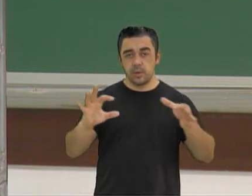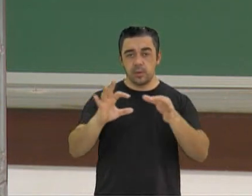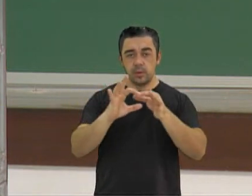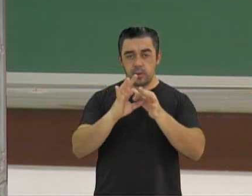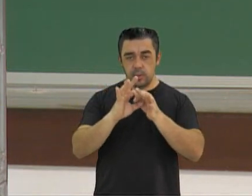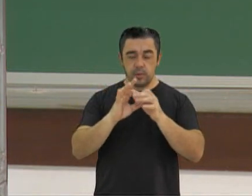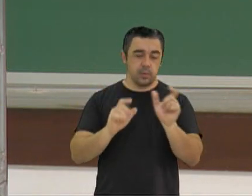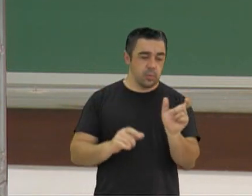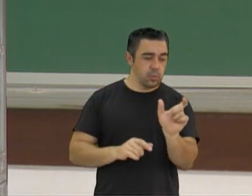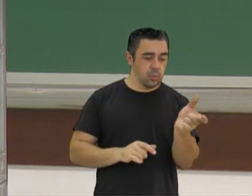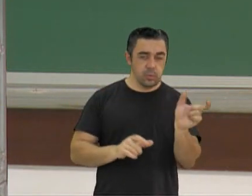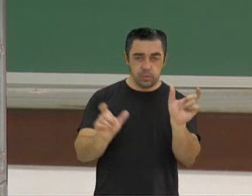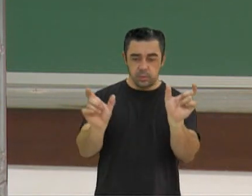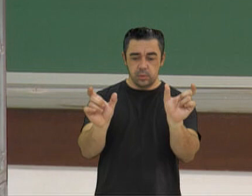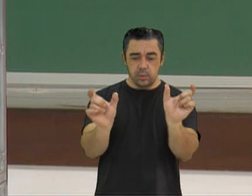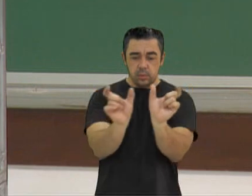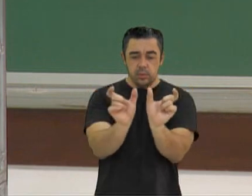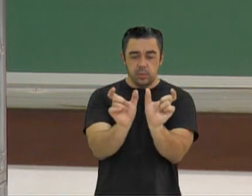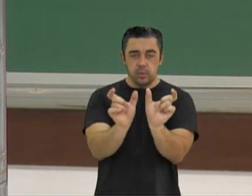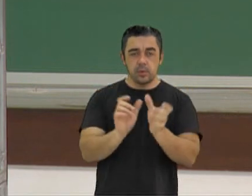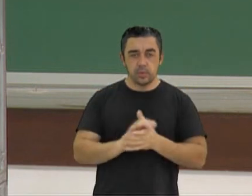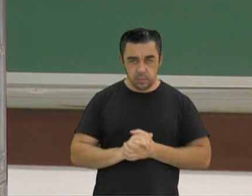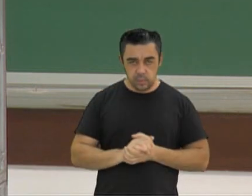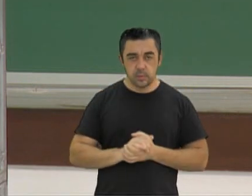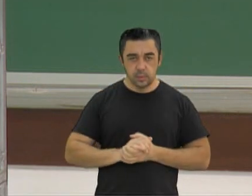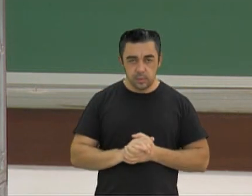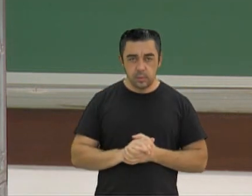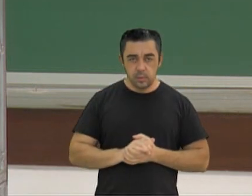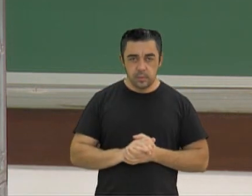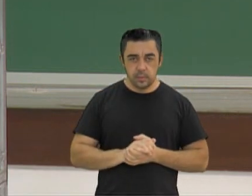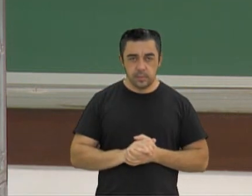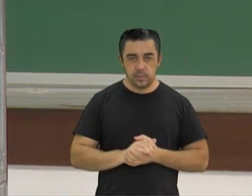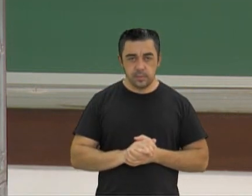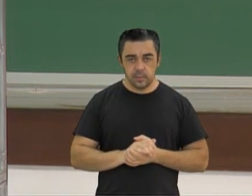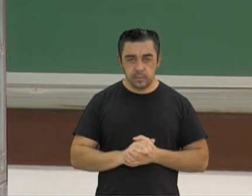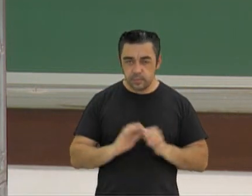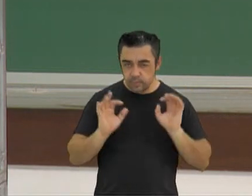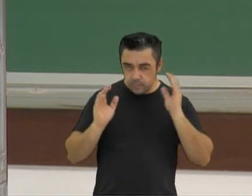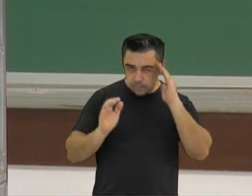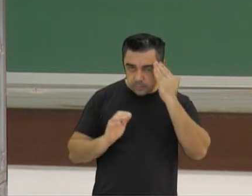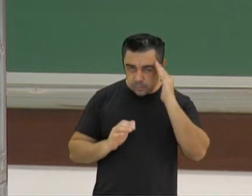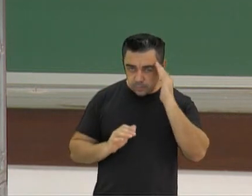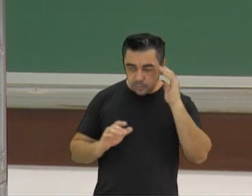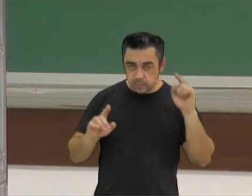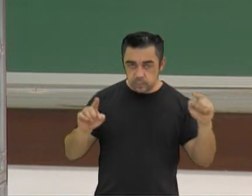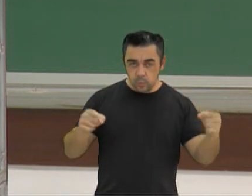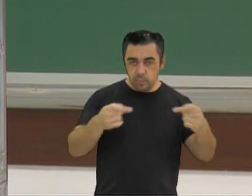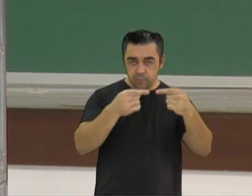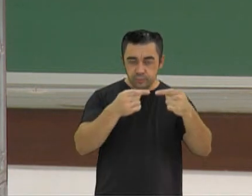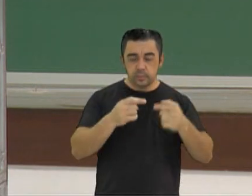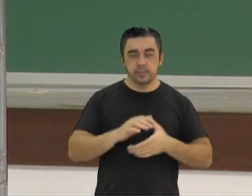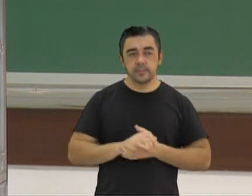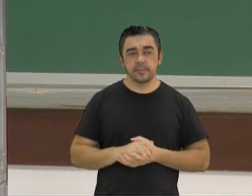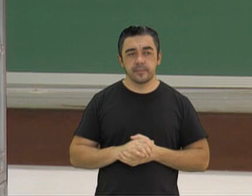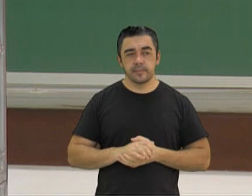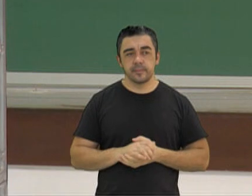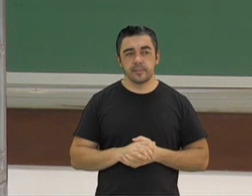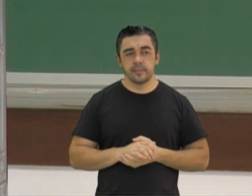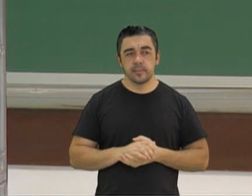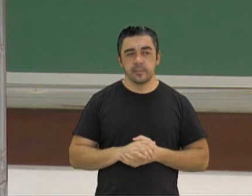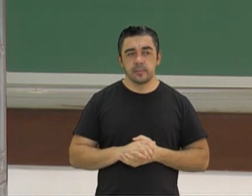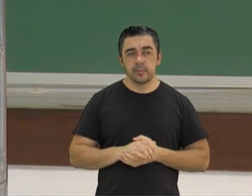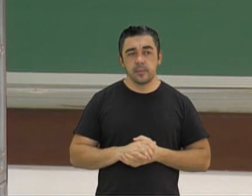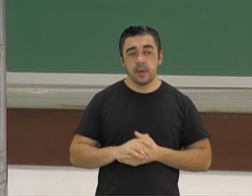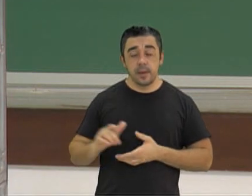se ligar com o carbono que está do meu lado esquerdo, certo? Beleza, então. Então,